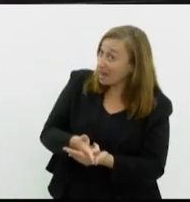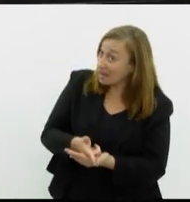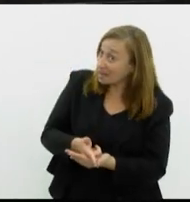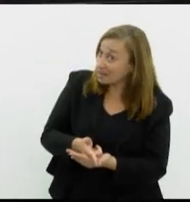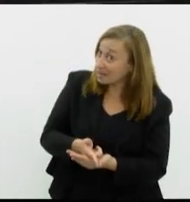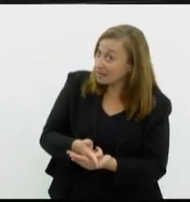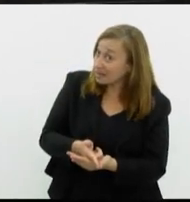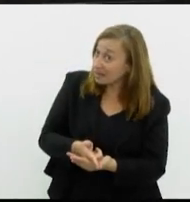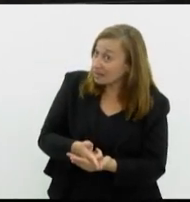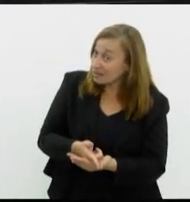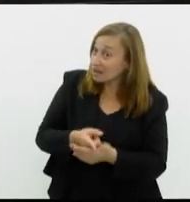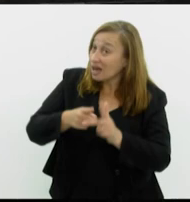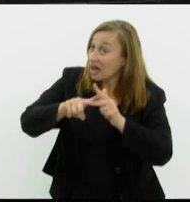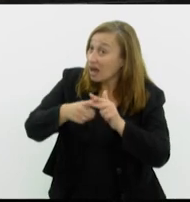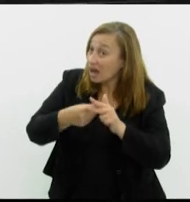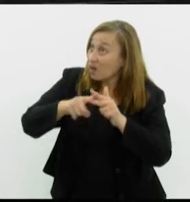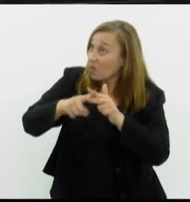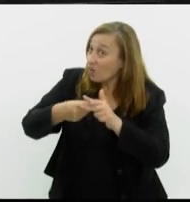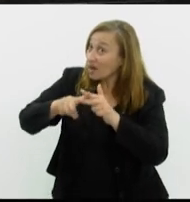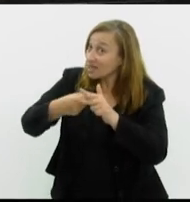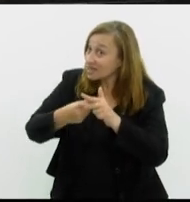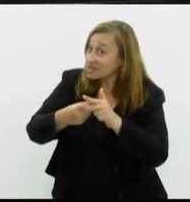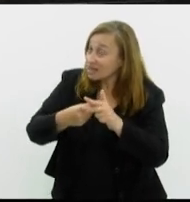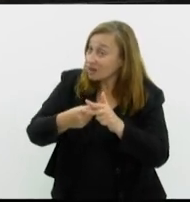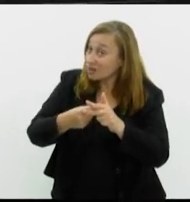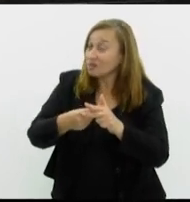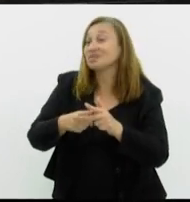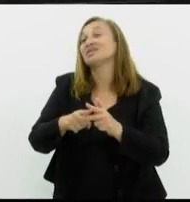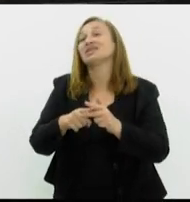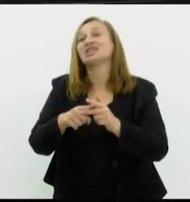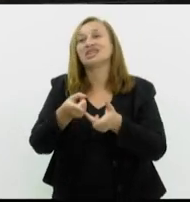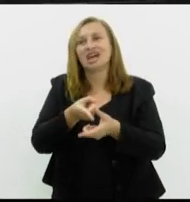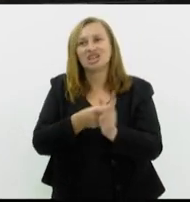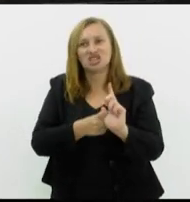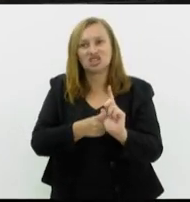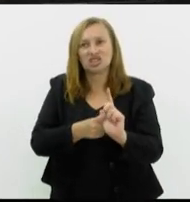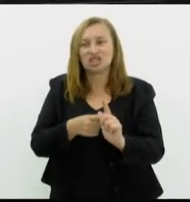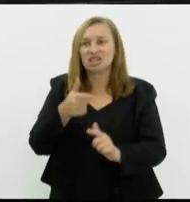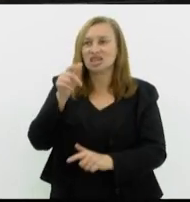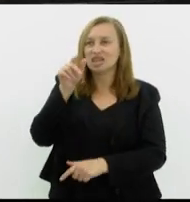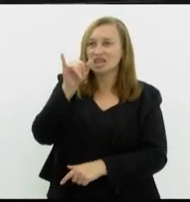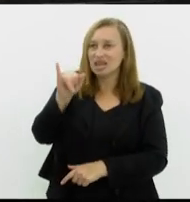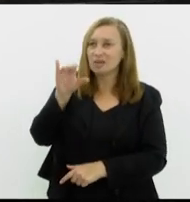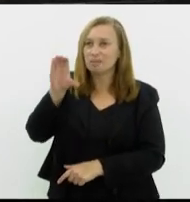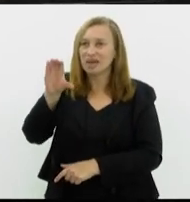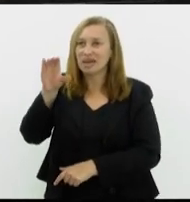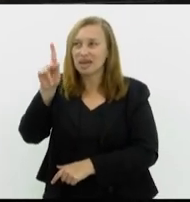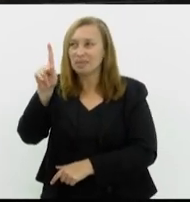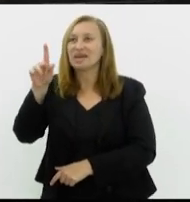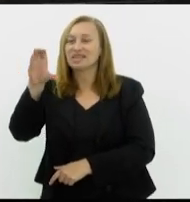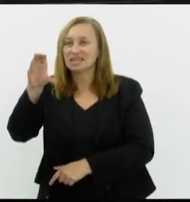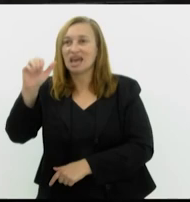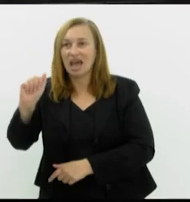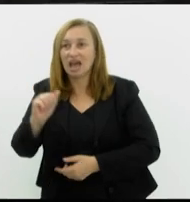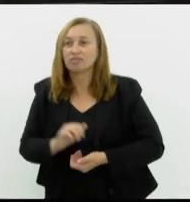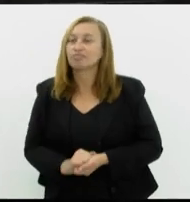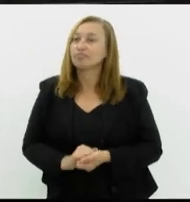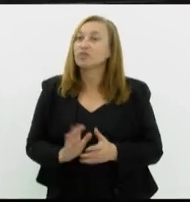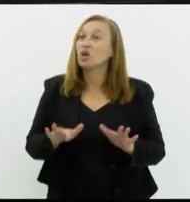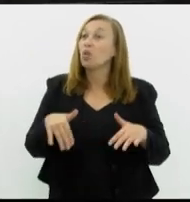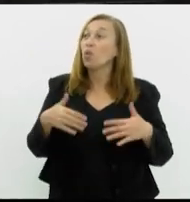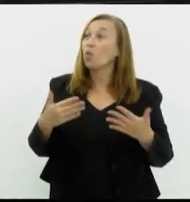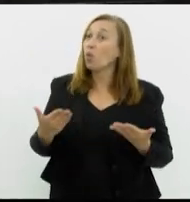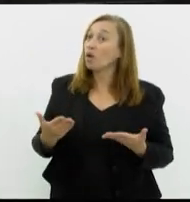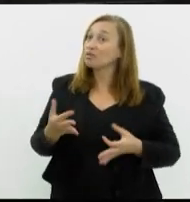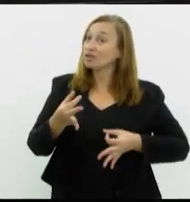se faria a correção monetária da dívida pelo IPCA. Quando a medida